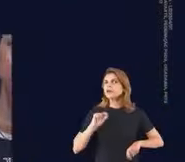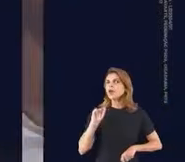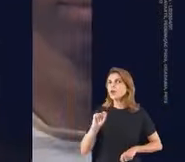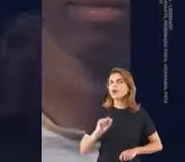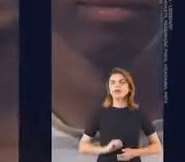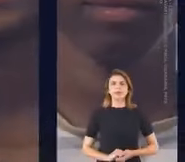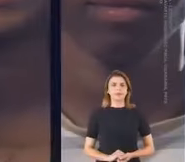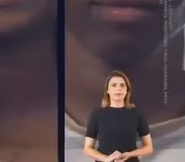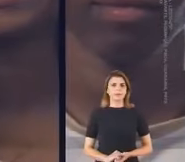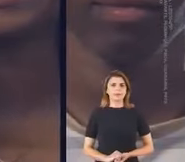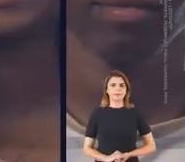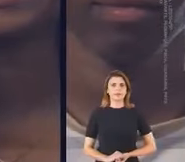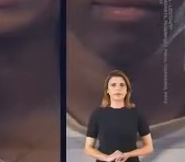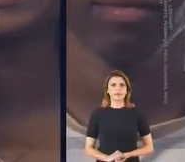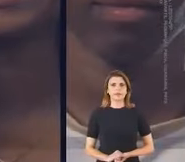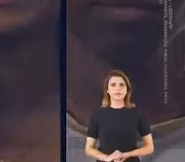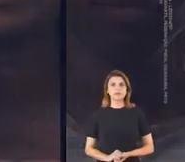de verdade.